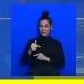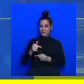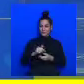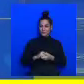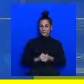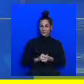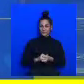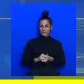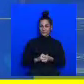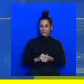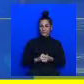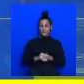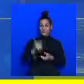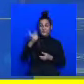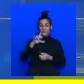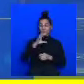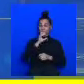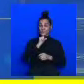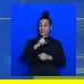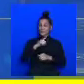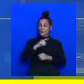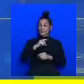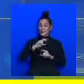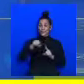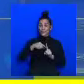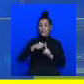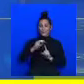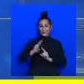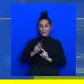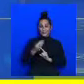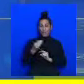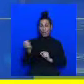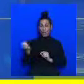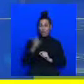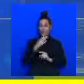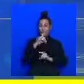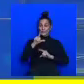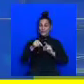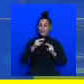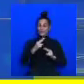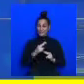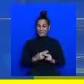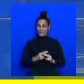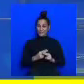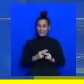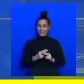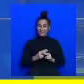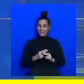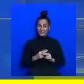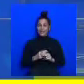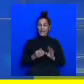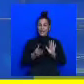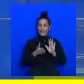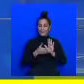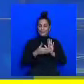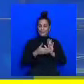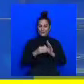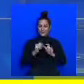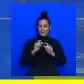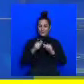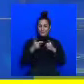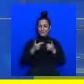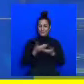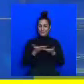67. No próximo sábado tem Mais Milionária, a nova modalidade das loterias Caixa. Aposte e